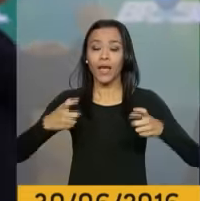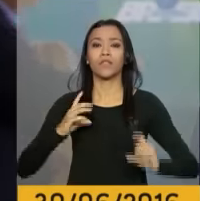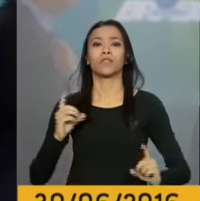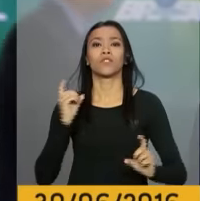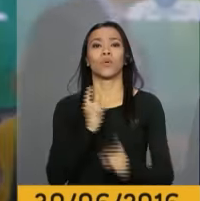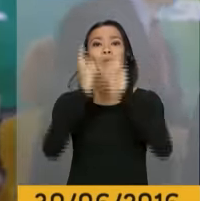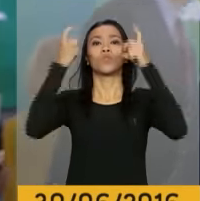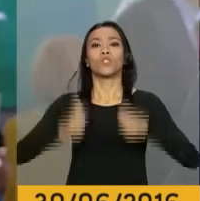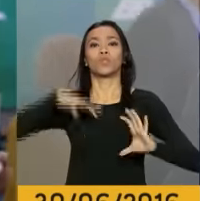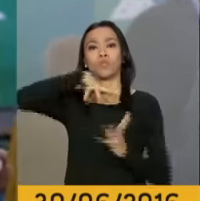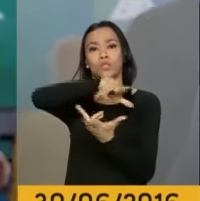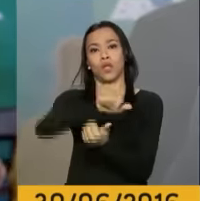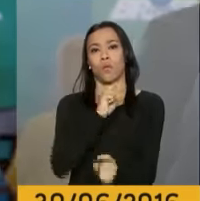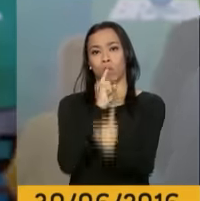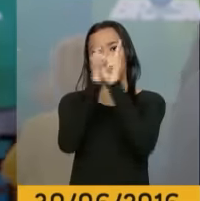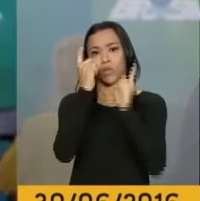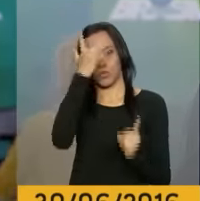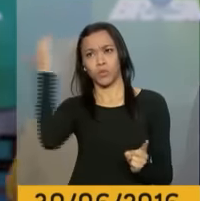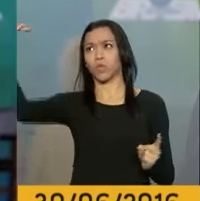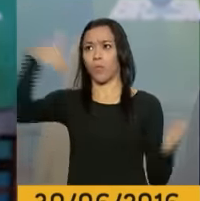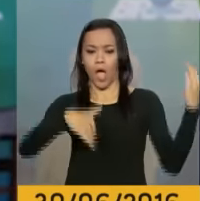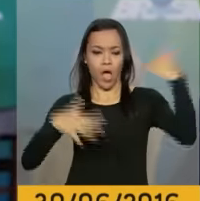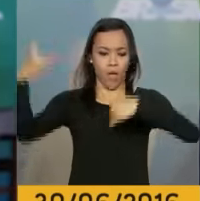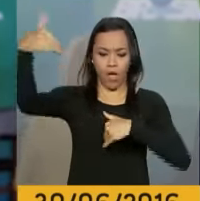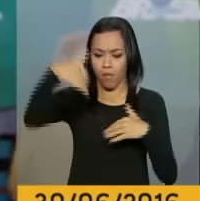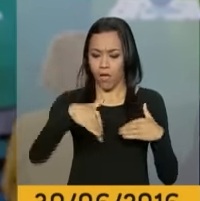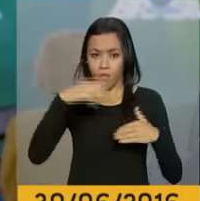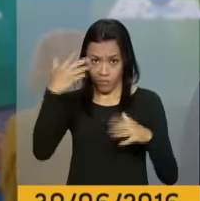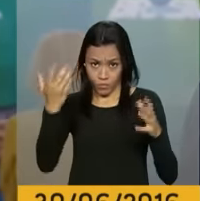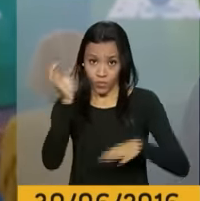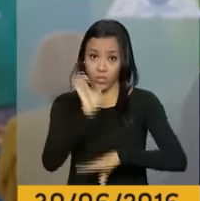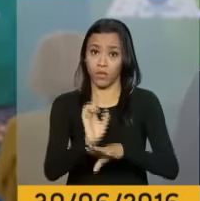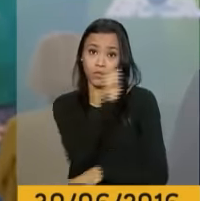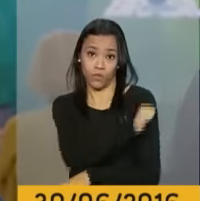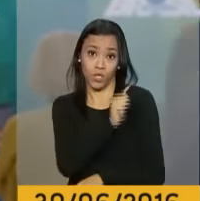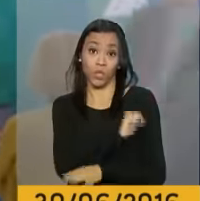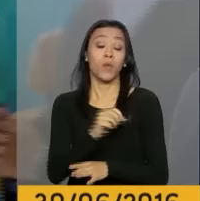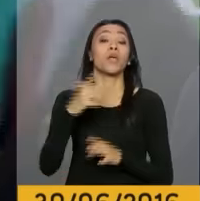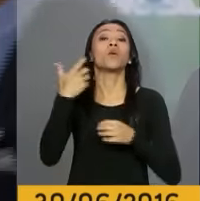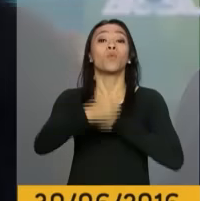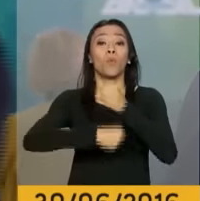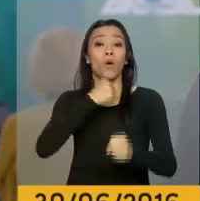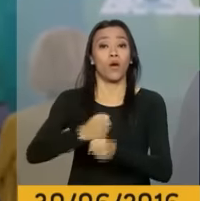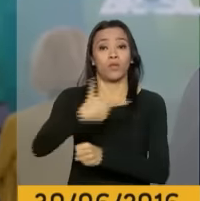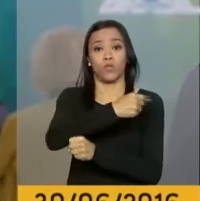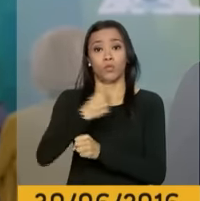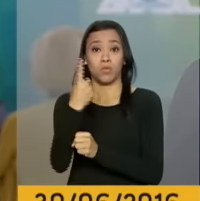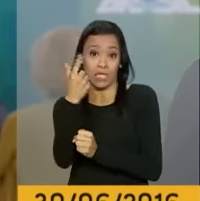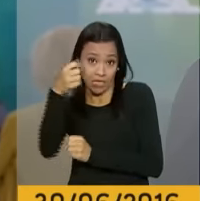mundial de Chambers of Commerce, de associações comerciais no mundo inteiro, em 2019. Essa decisão é tomada este